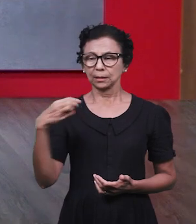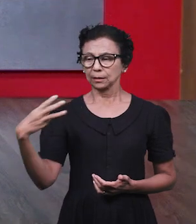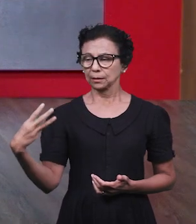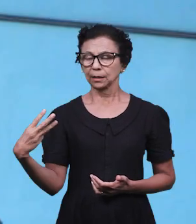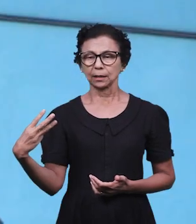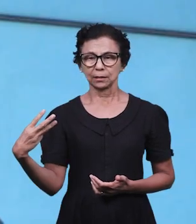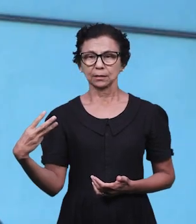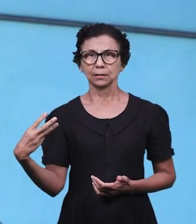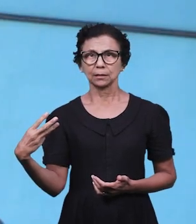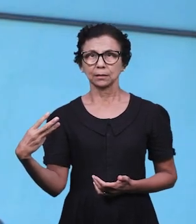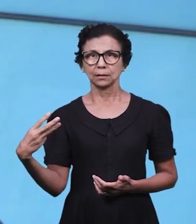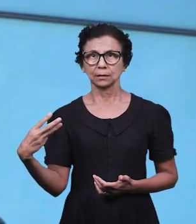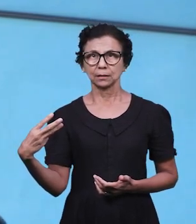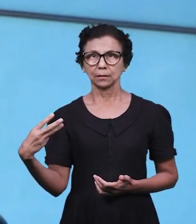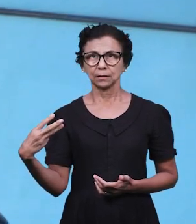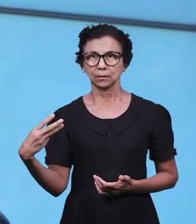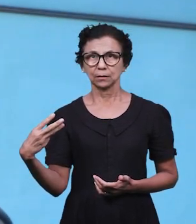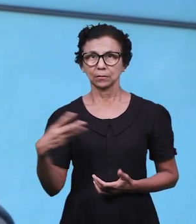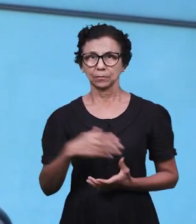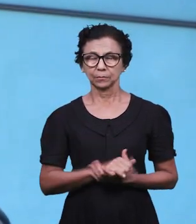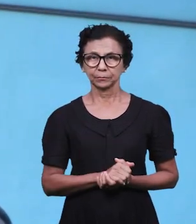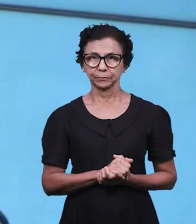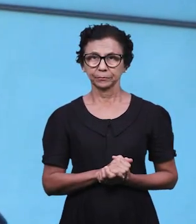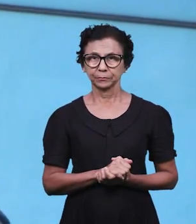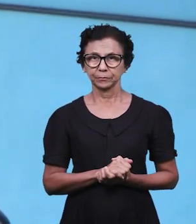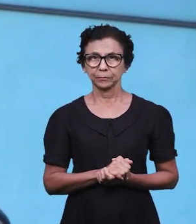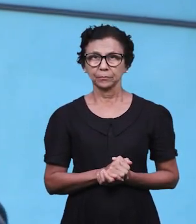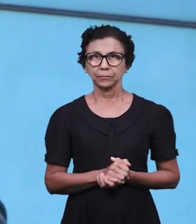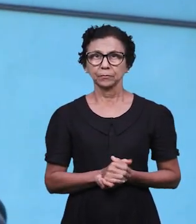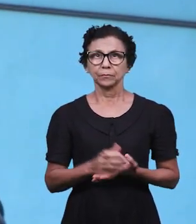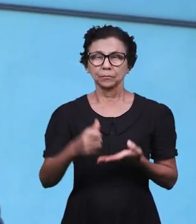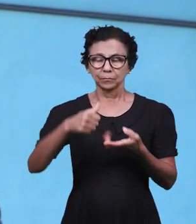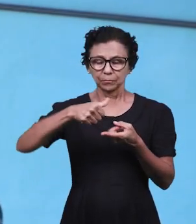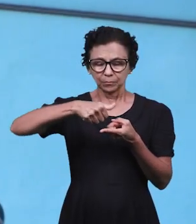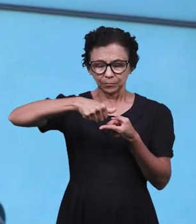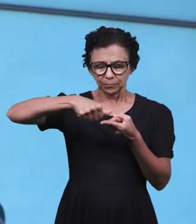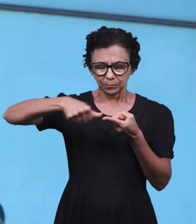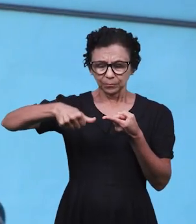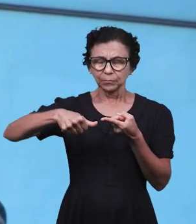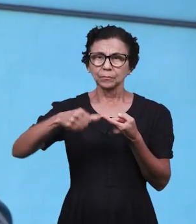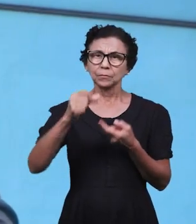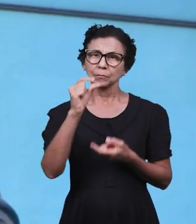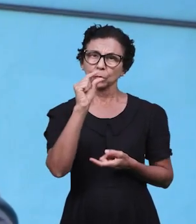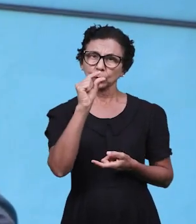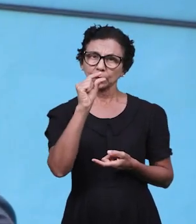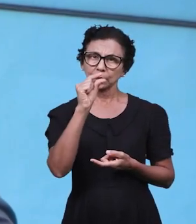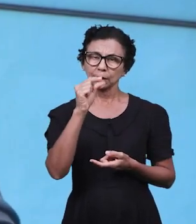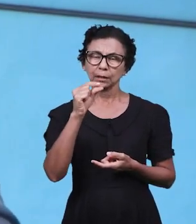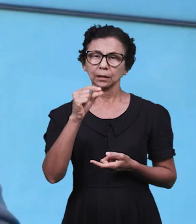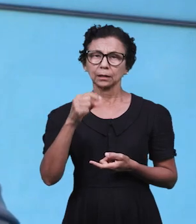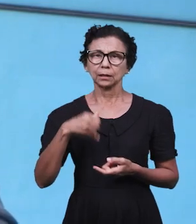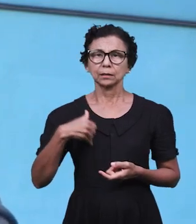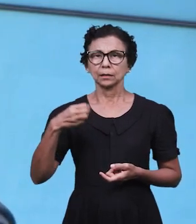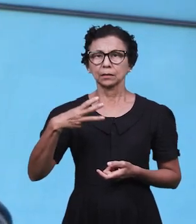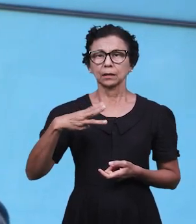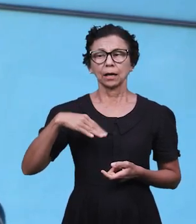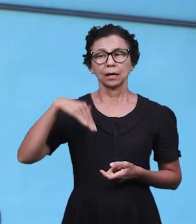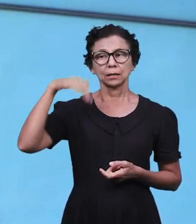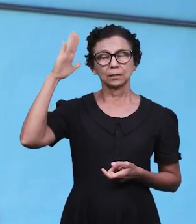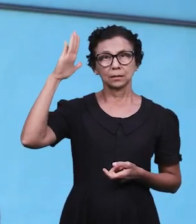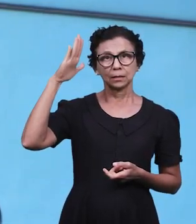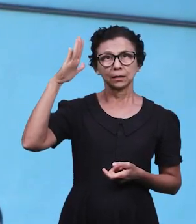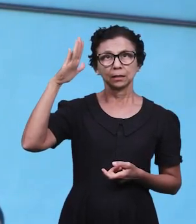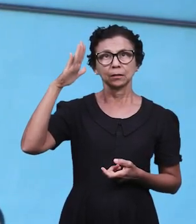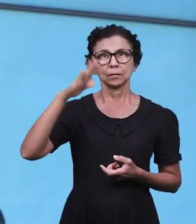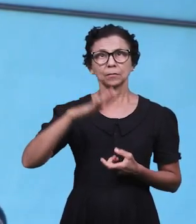idade, eu vou colocar a quantidade semelhante a um grão de arroz. Meu filho tem mais de 3 anos